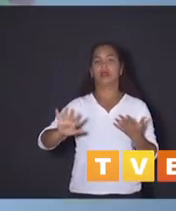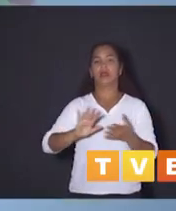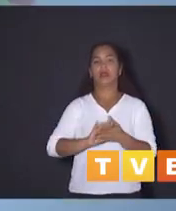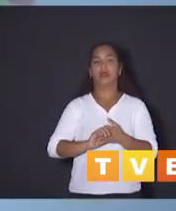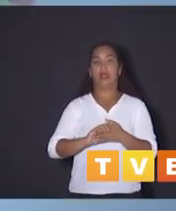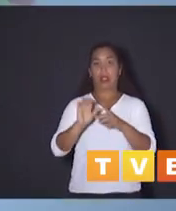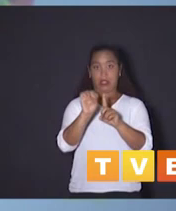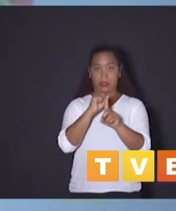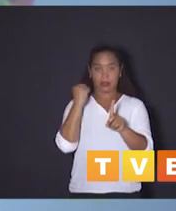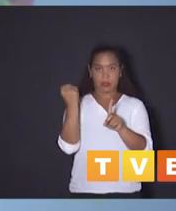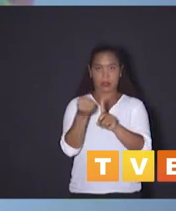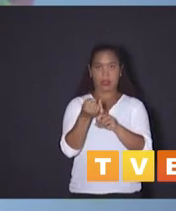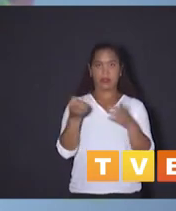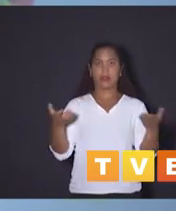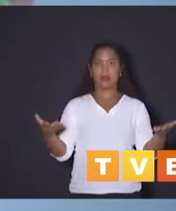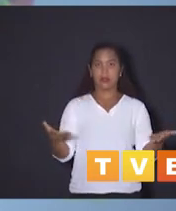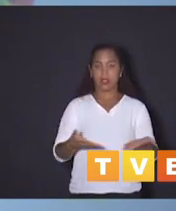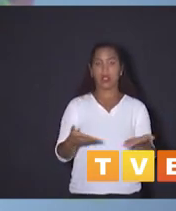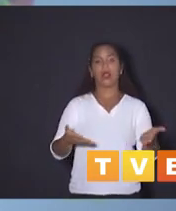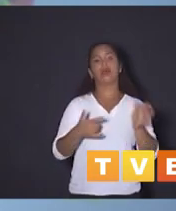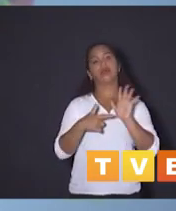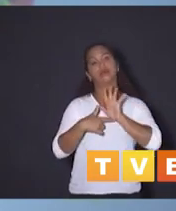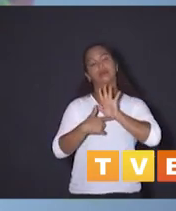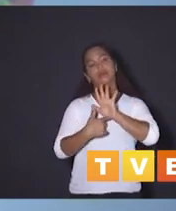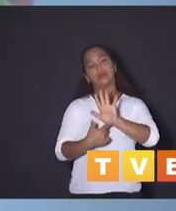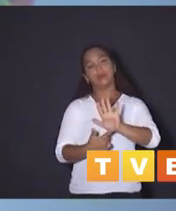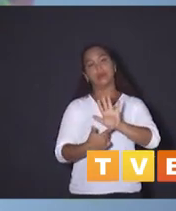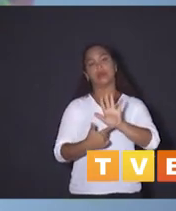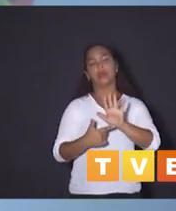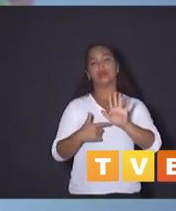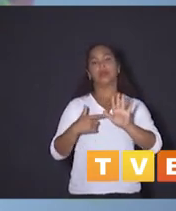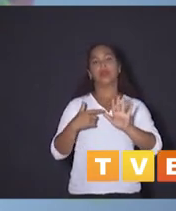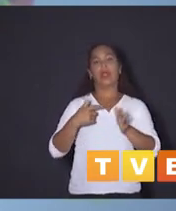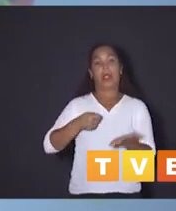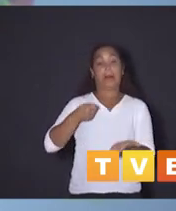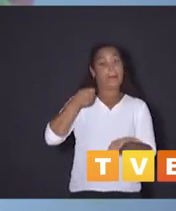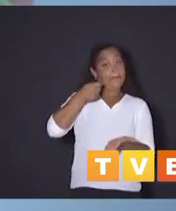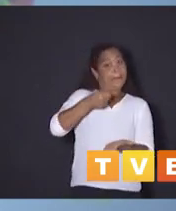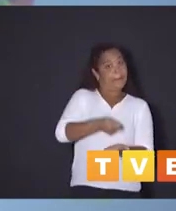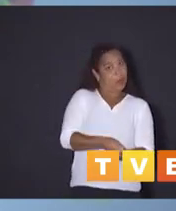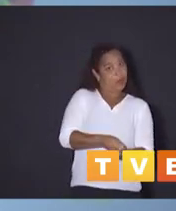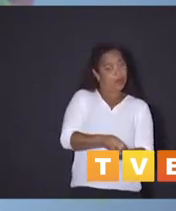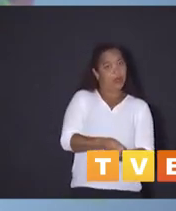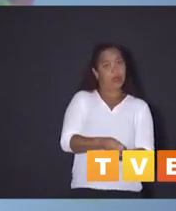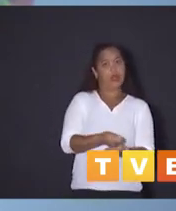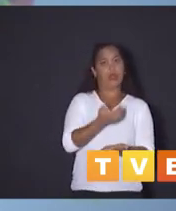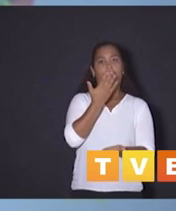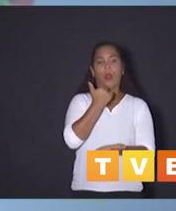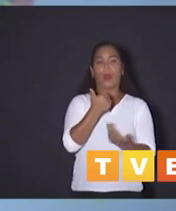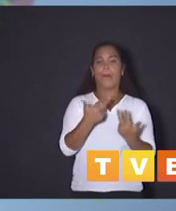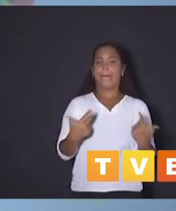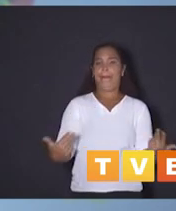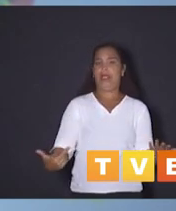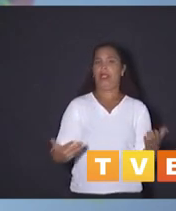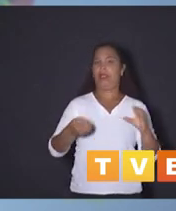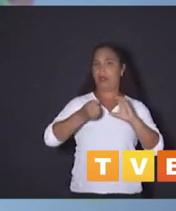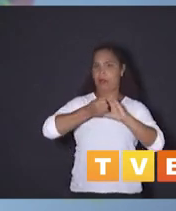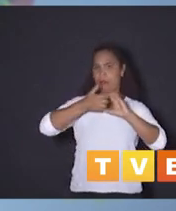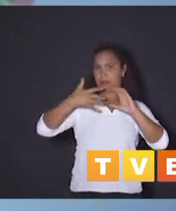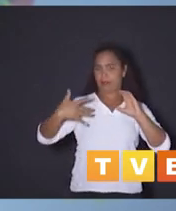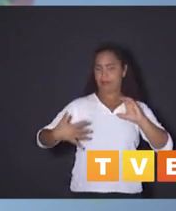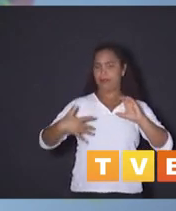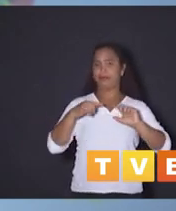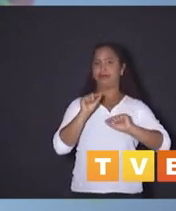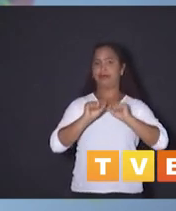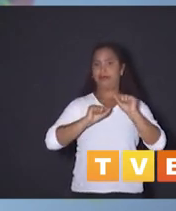sociedade atual a contemporaneidade nos impõe uma comida uma determinada característica ou seja ela tem um